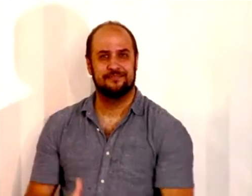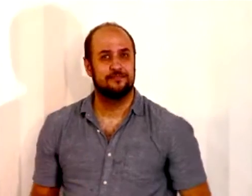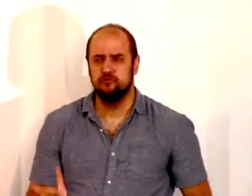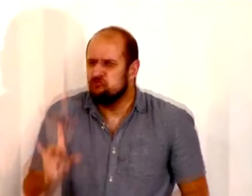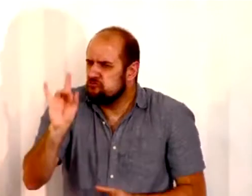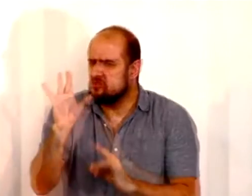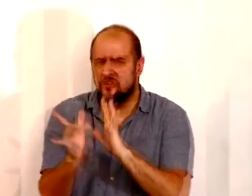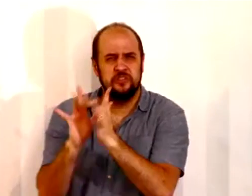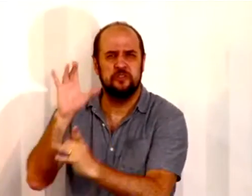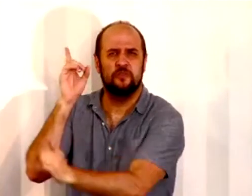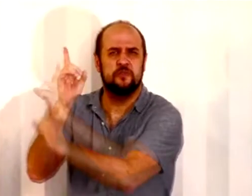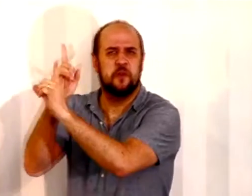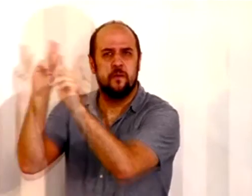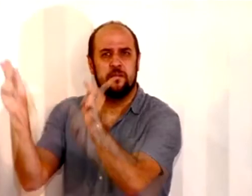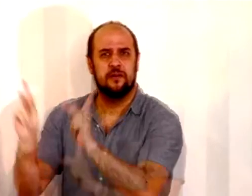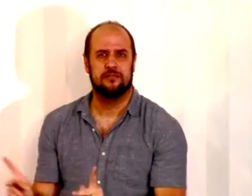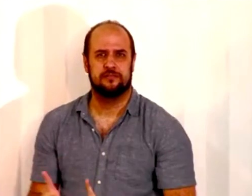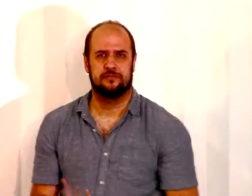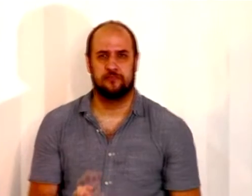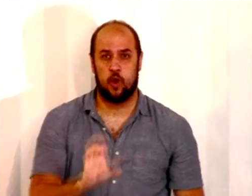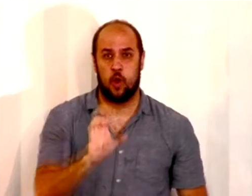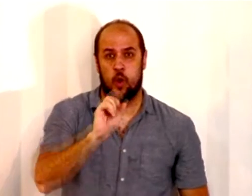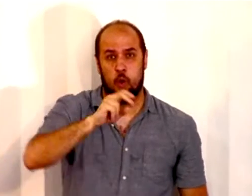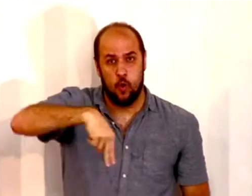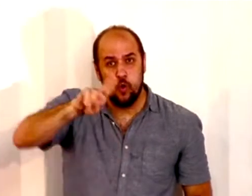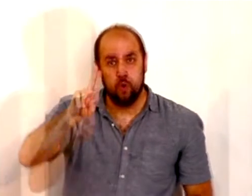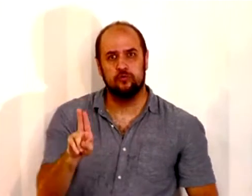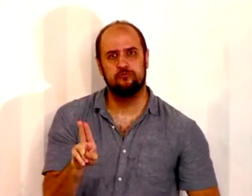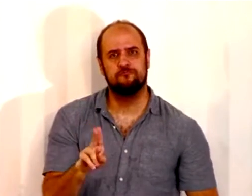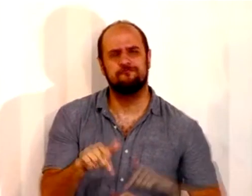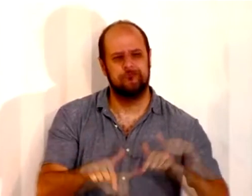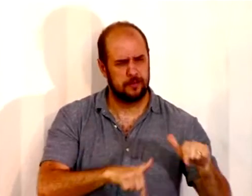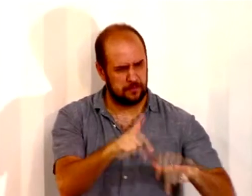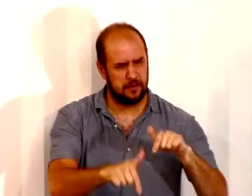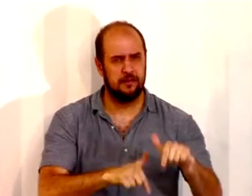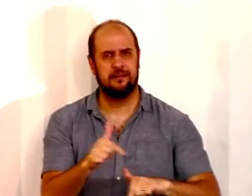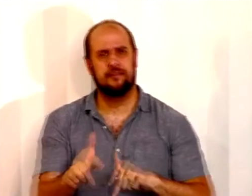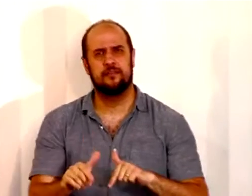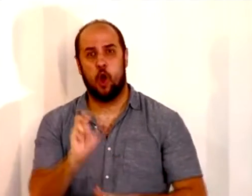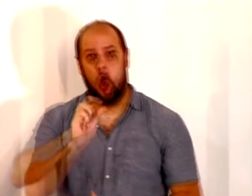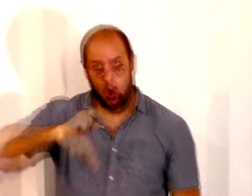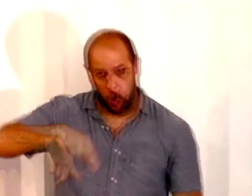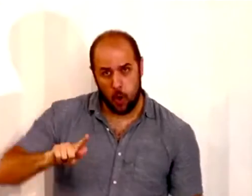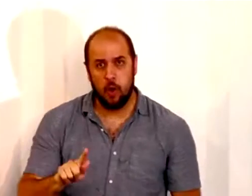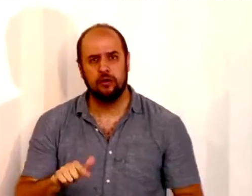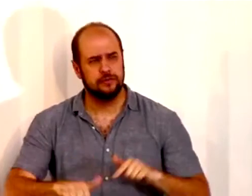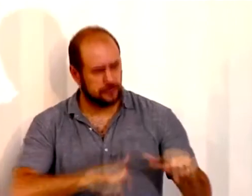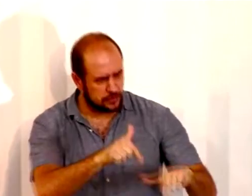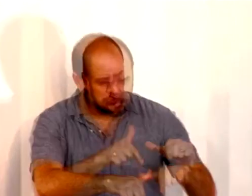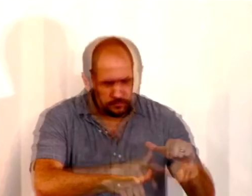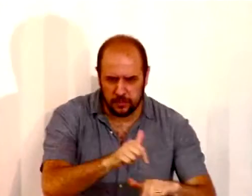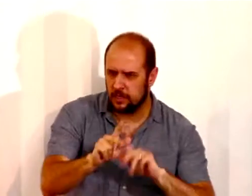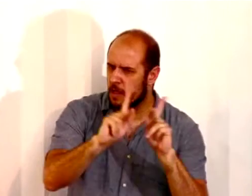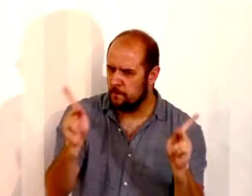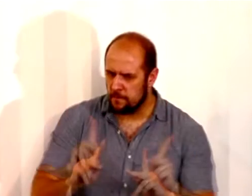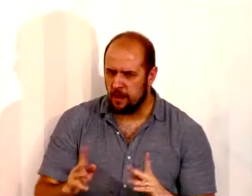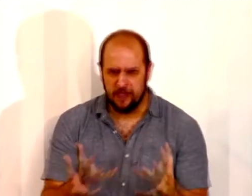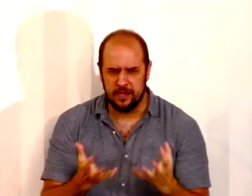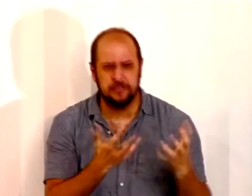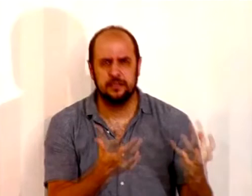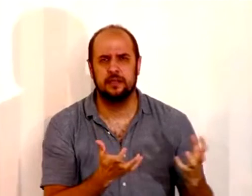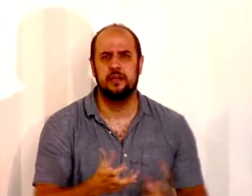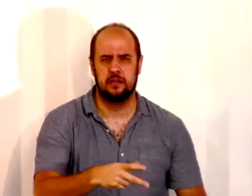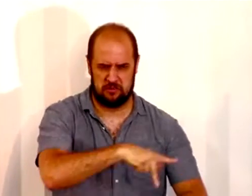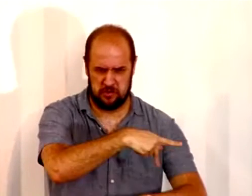nele. A ONU faz um excelente trabalho, ONGs fazem excelentes trabalhos para tentar promover a paz